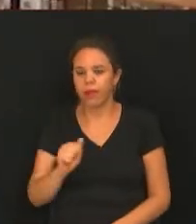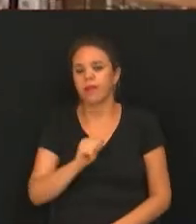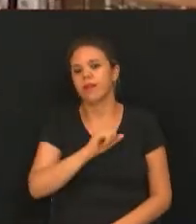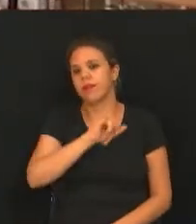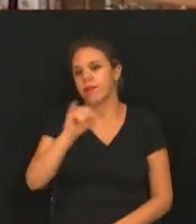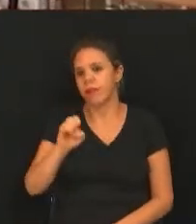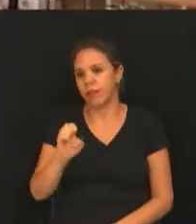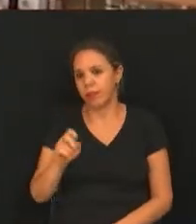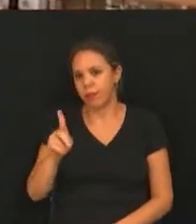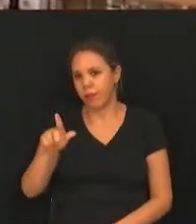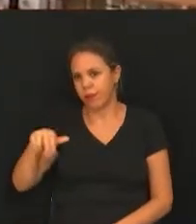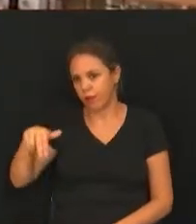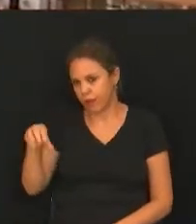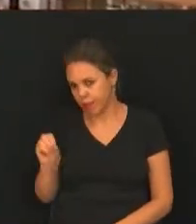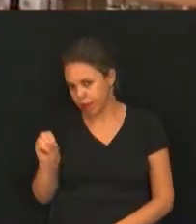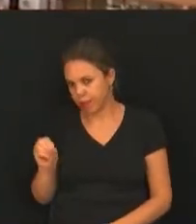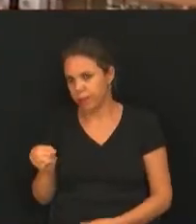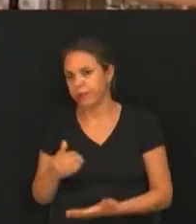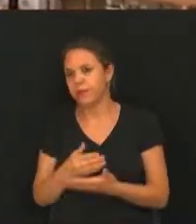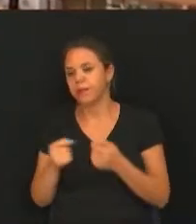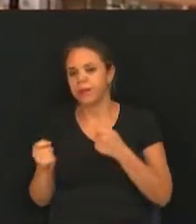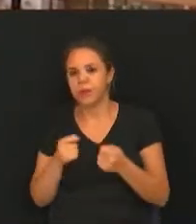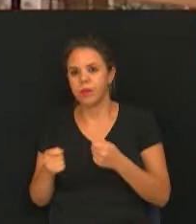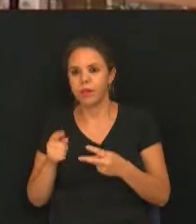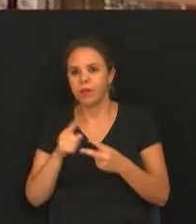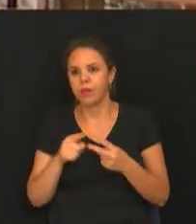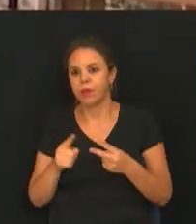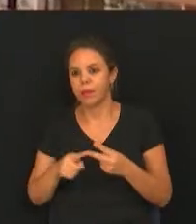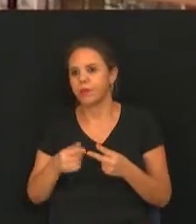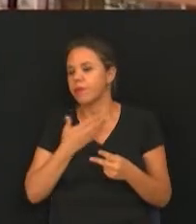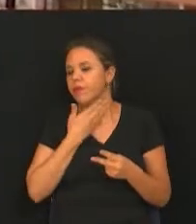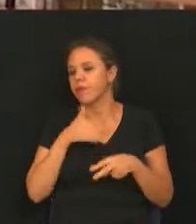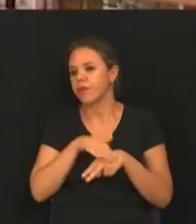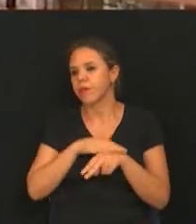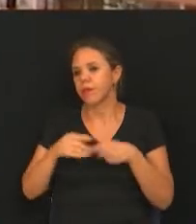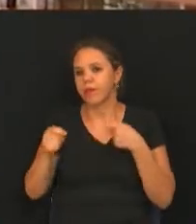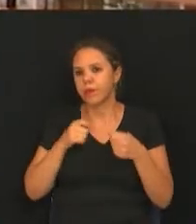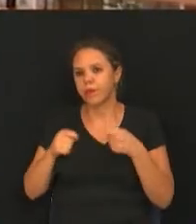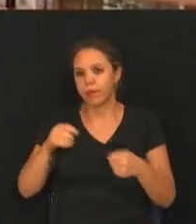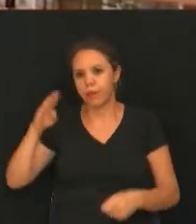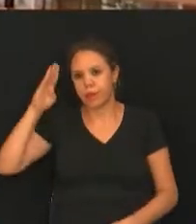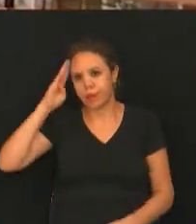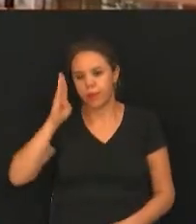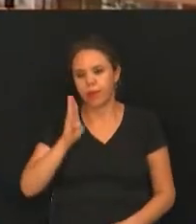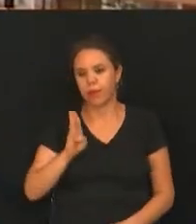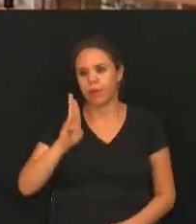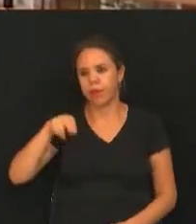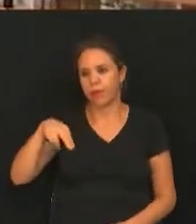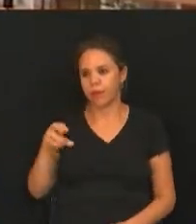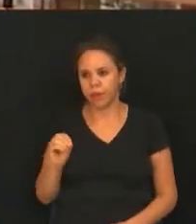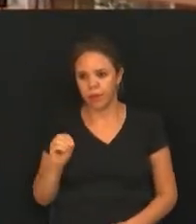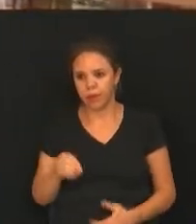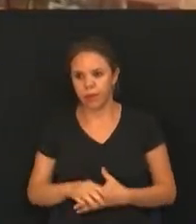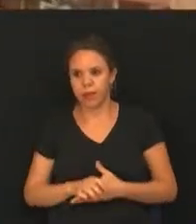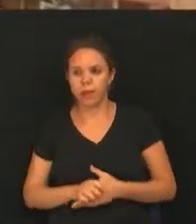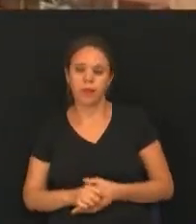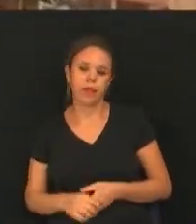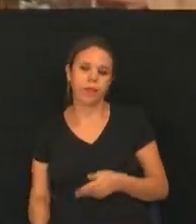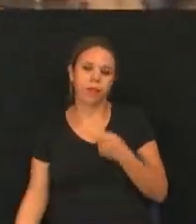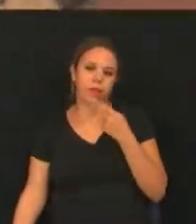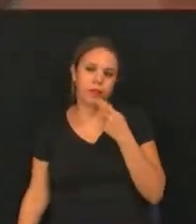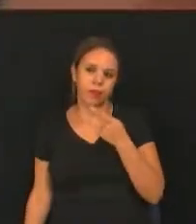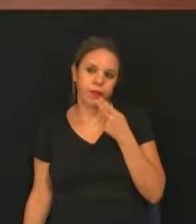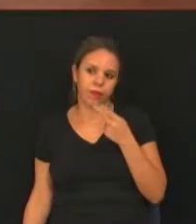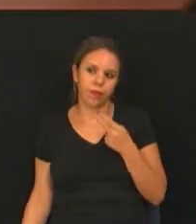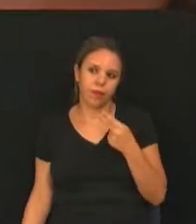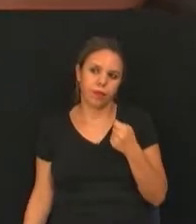Vamos começar a nossa entrevista, aqui são 2 entrevistas hoje, com o Tenente Bruno Batista Martins, para falar um pouquinho